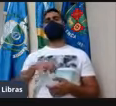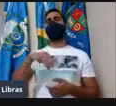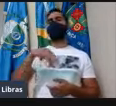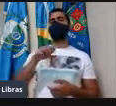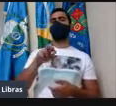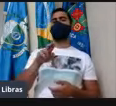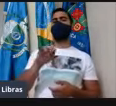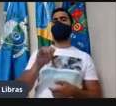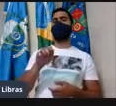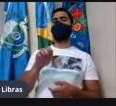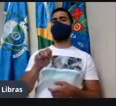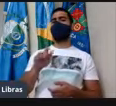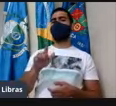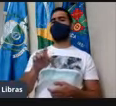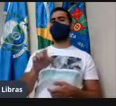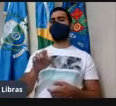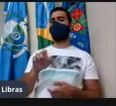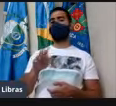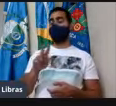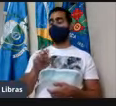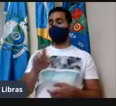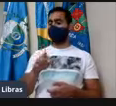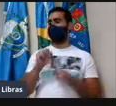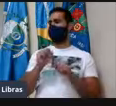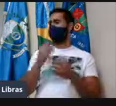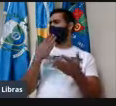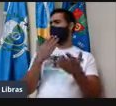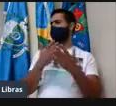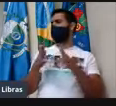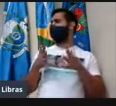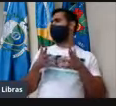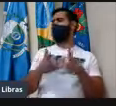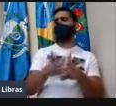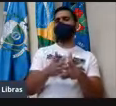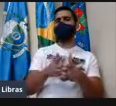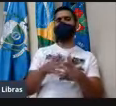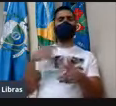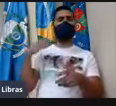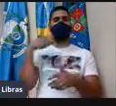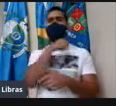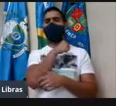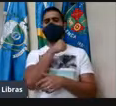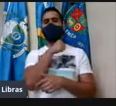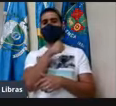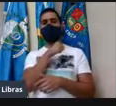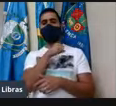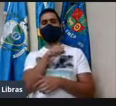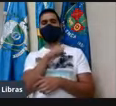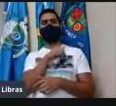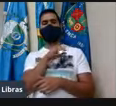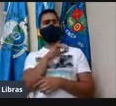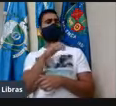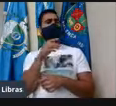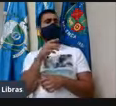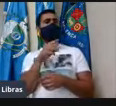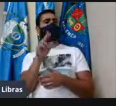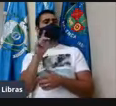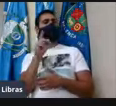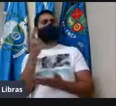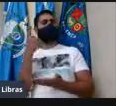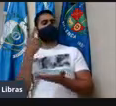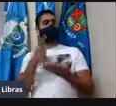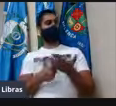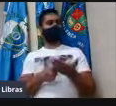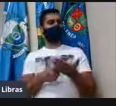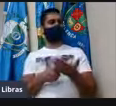variável é um investimento que você pode perder tudo da noite para o dia. Sendo um dinheiro de compromisso,